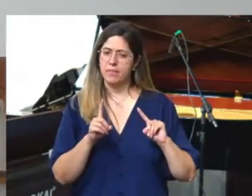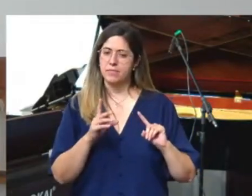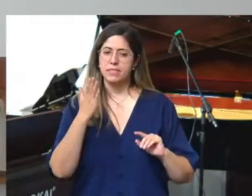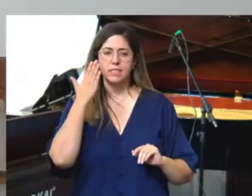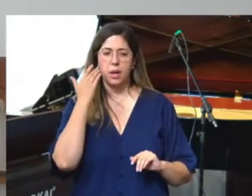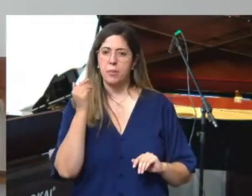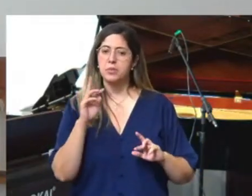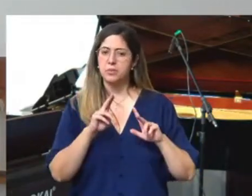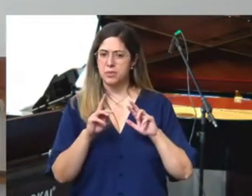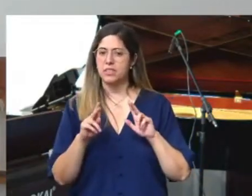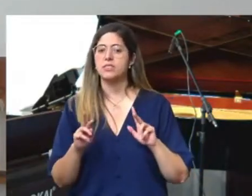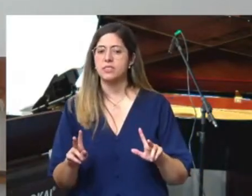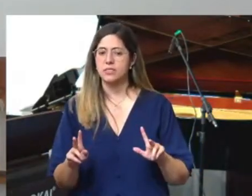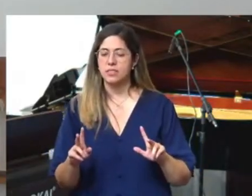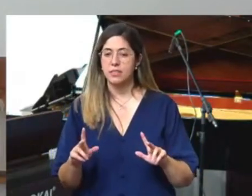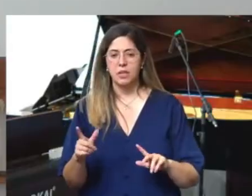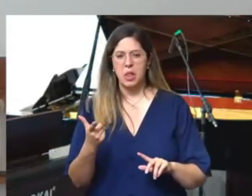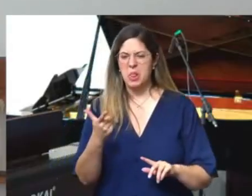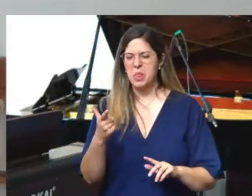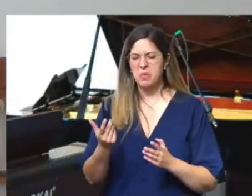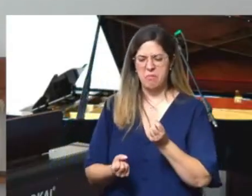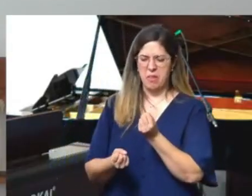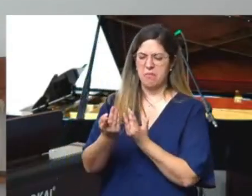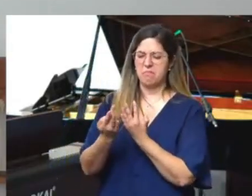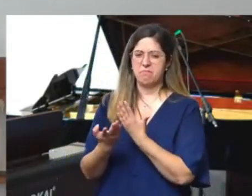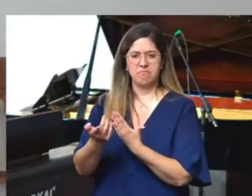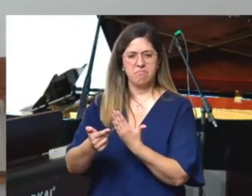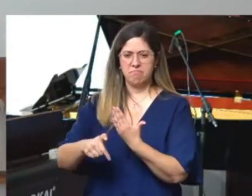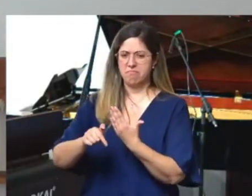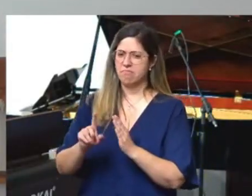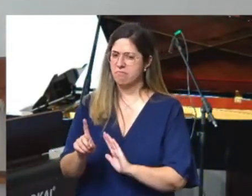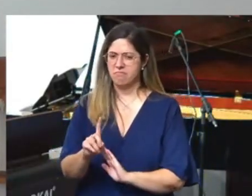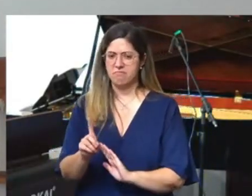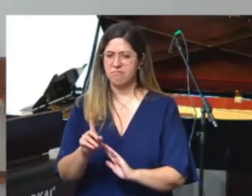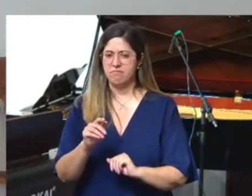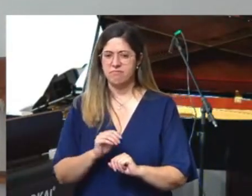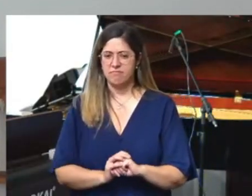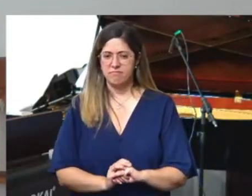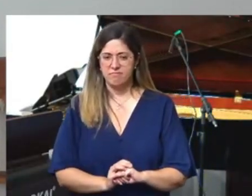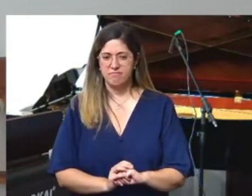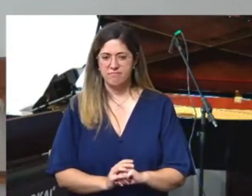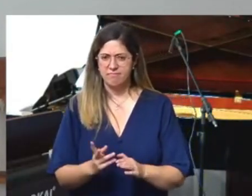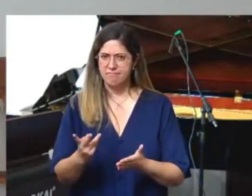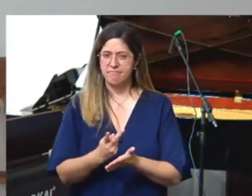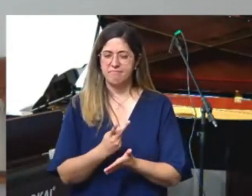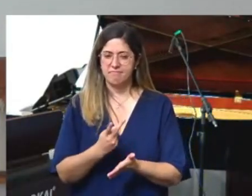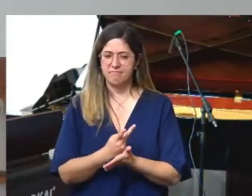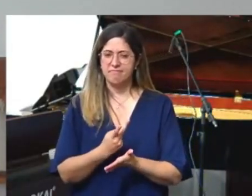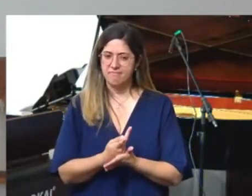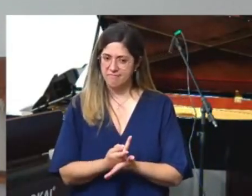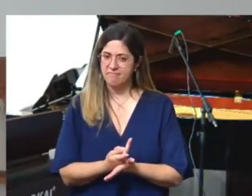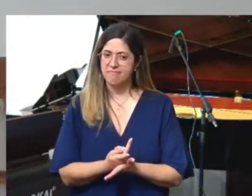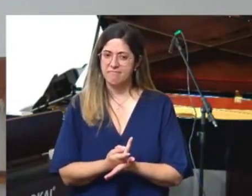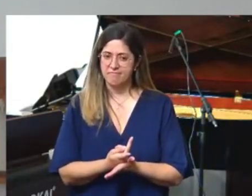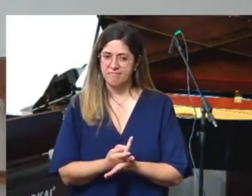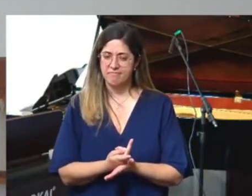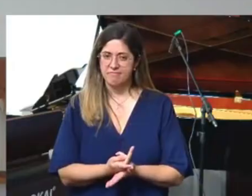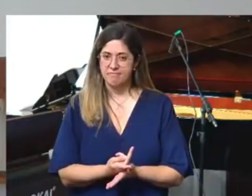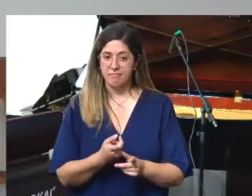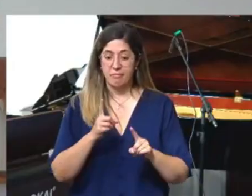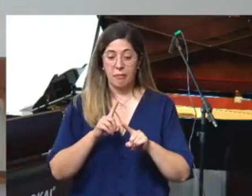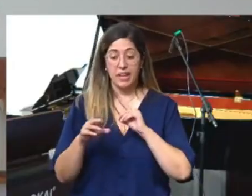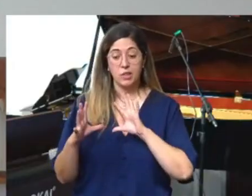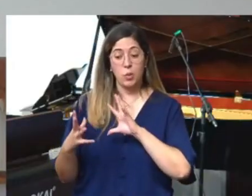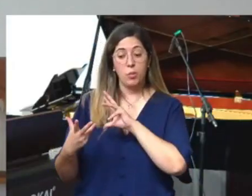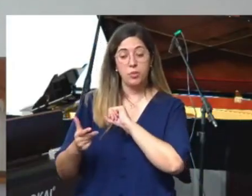Que não haverá uma condenação eterna. Que não haverá um inferno ou um lago de fogo. Esta é a